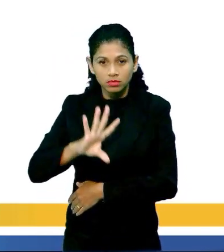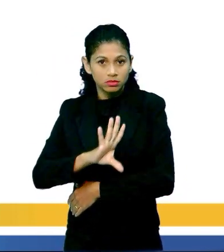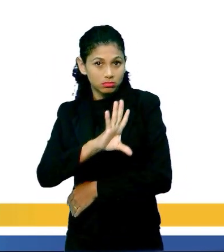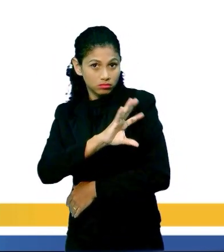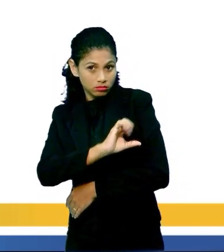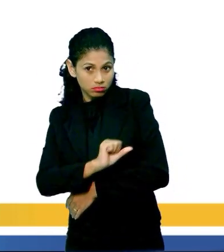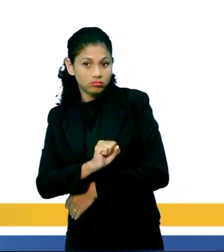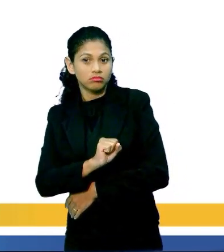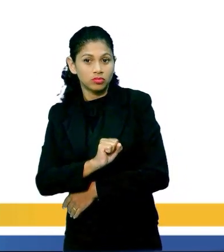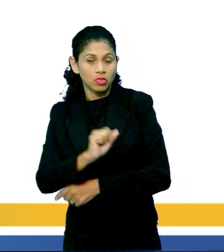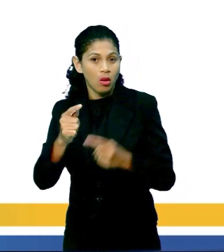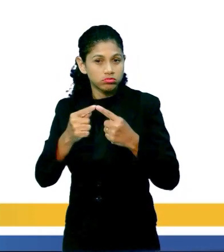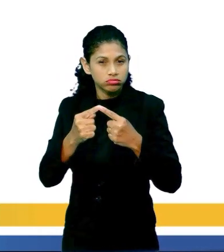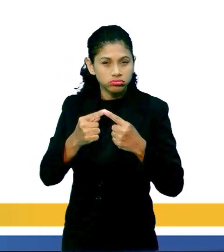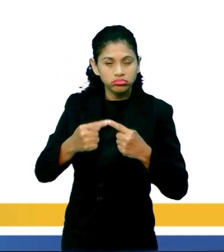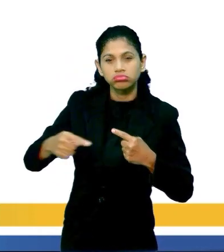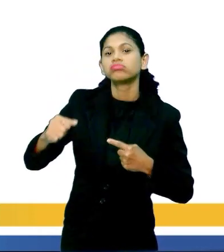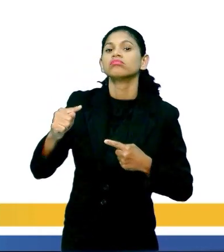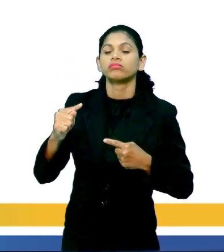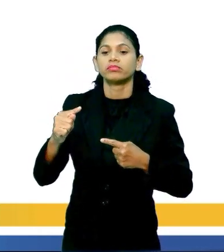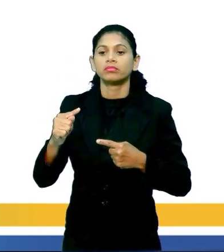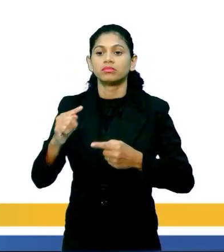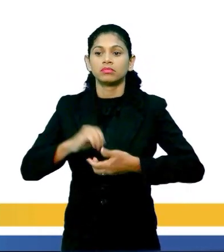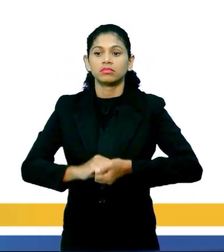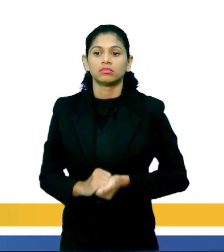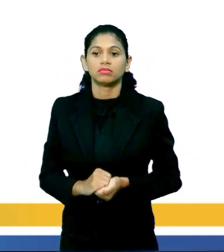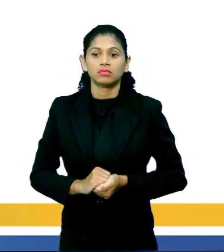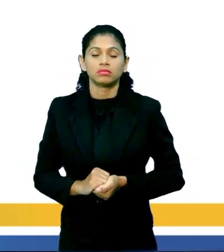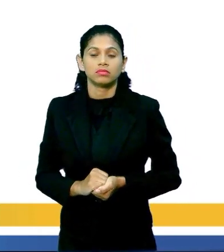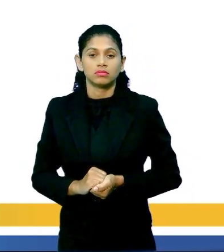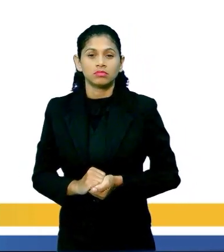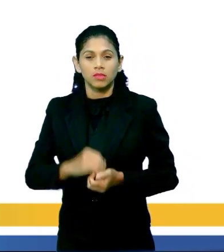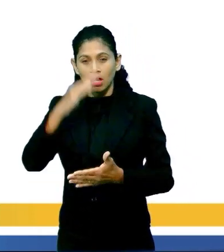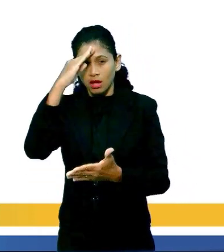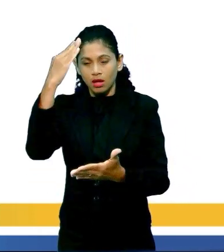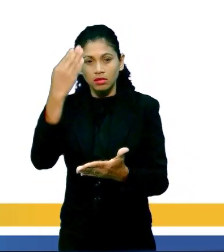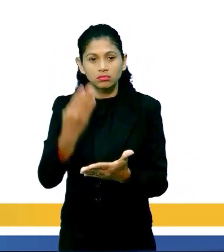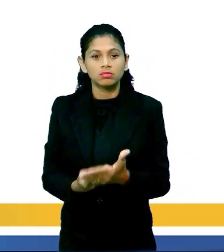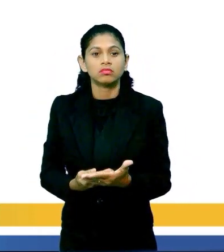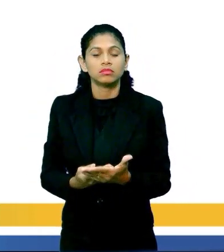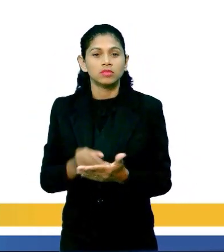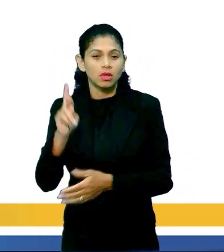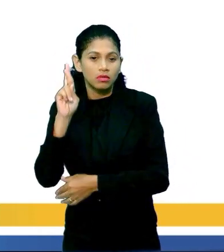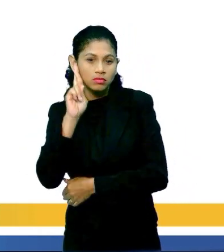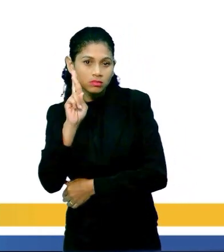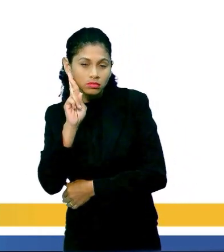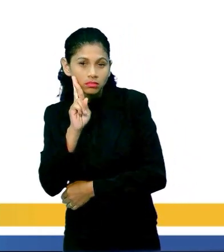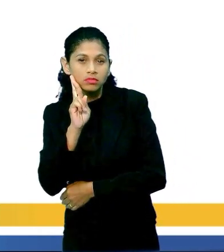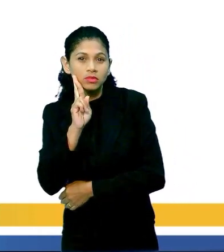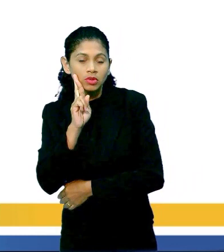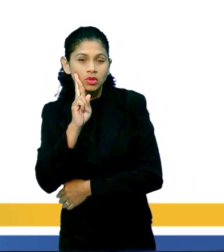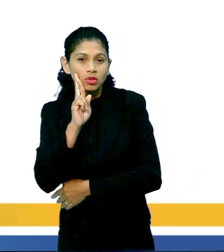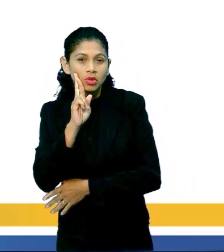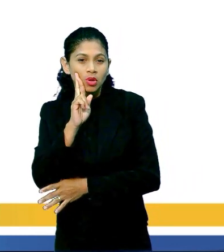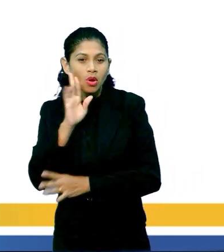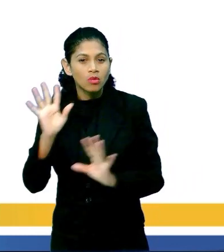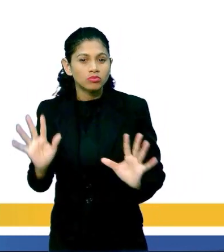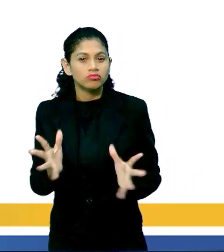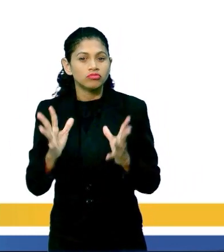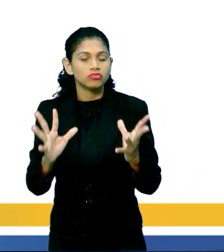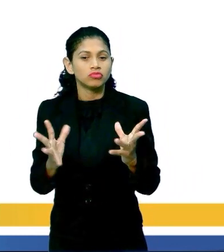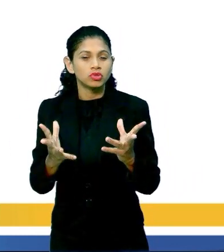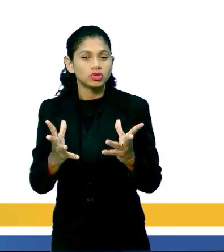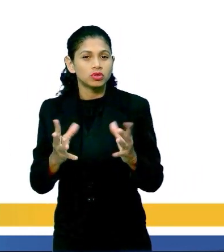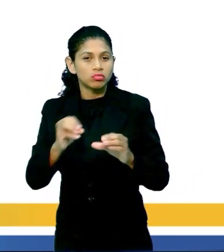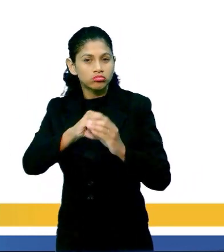trecho, concluímos que o personagem acredita que os russos privilegiam aspectos questionadores do